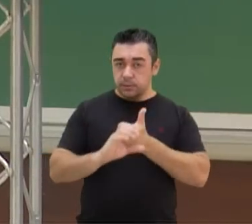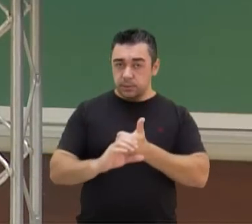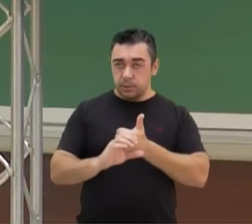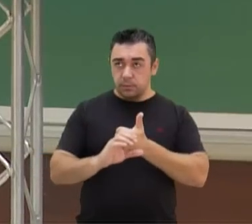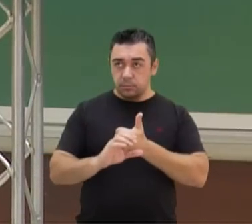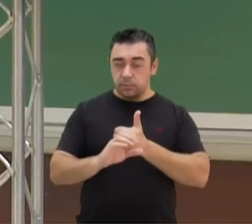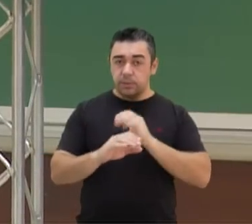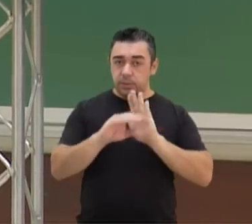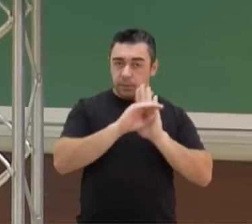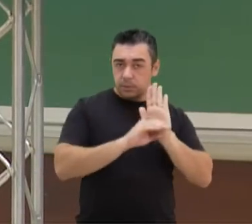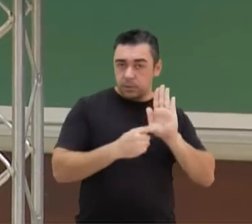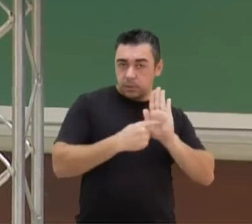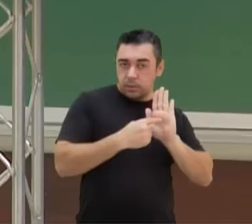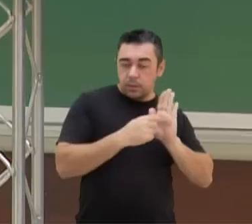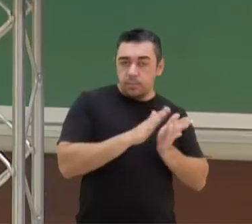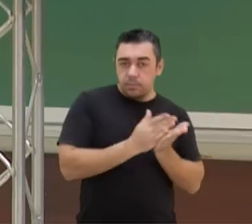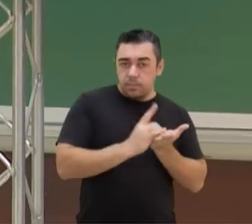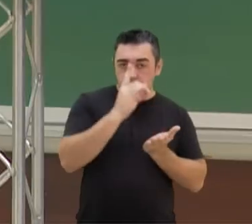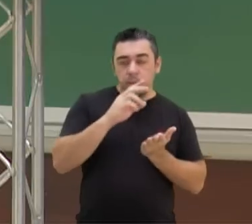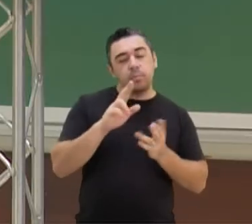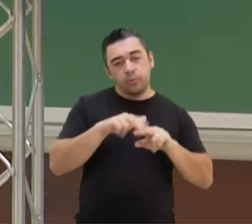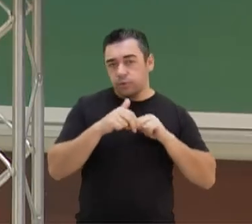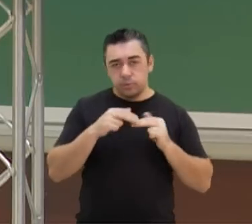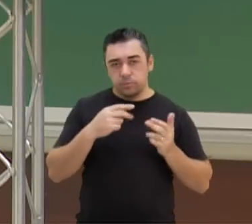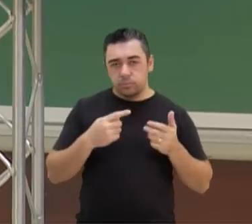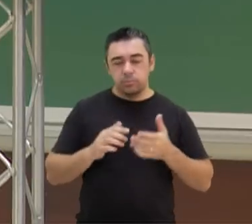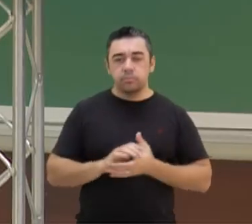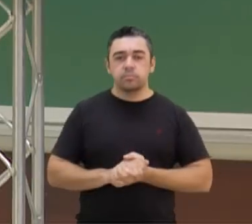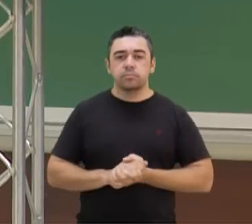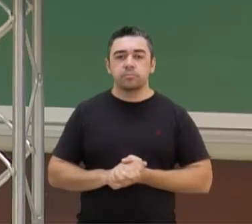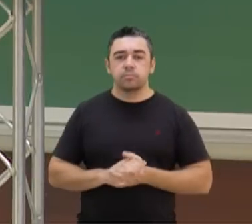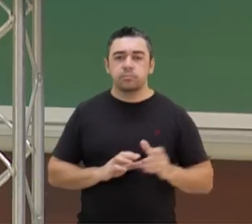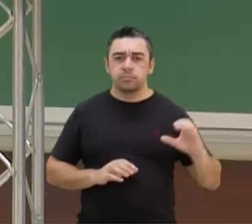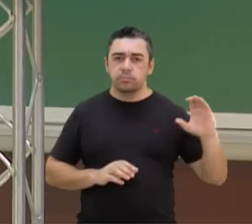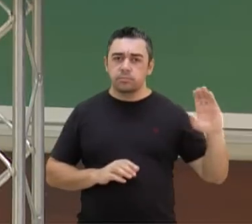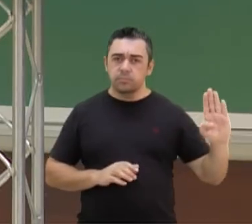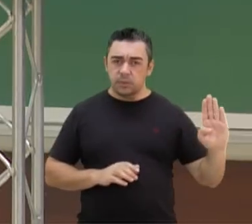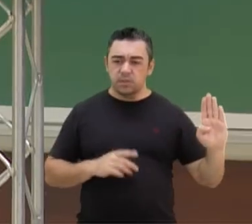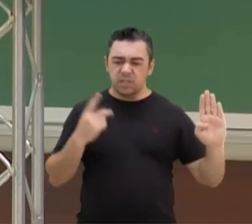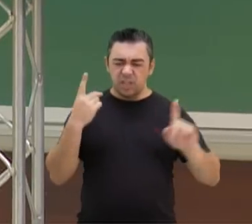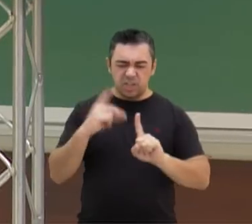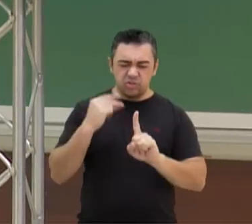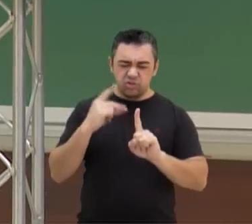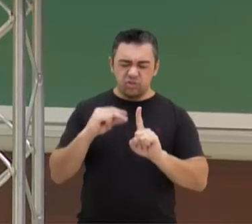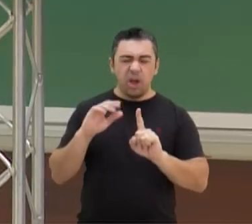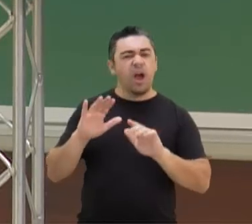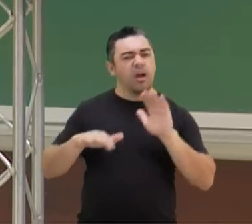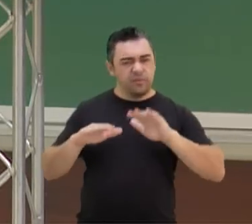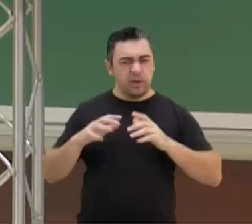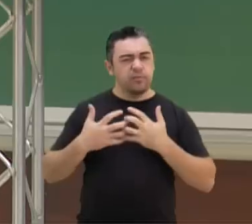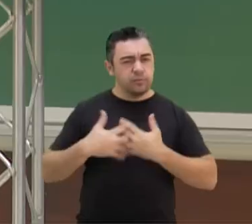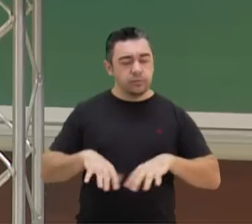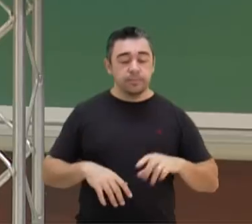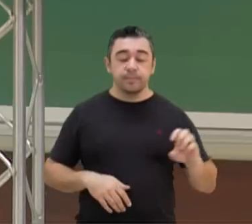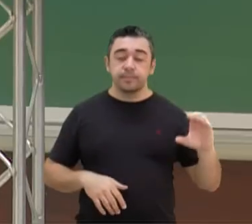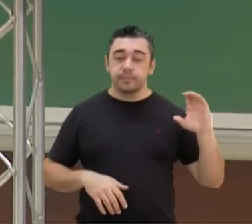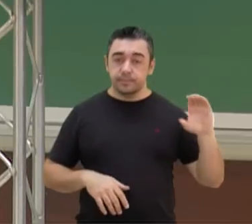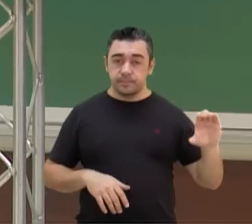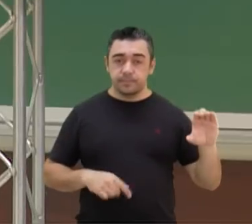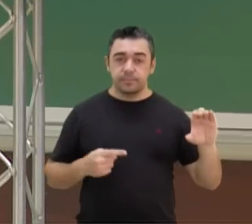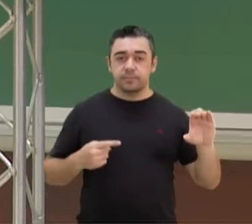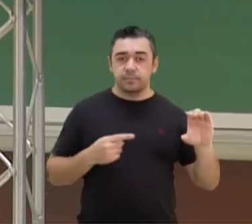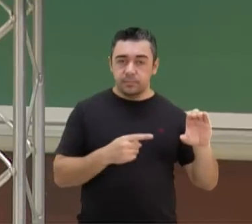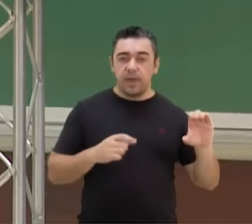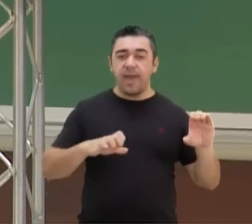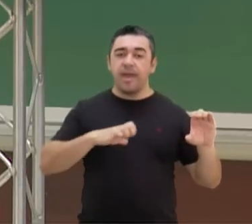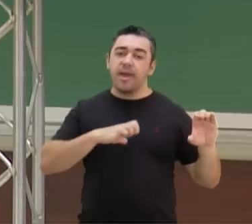são inquestionáveis, por isso se chama de dogma. Castigo? Às vezes funciona, mas não é o caso. A resposta correta é